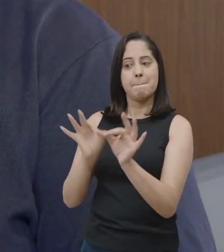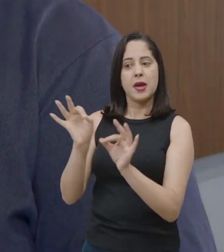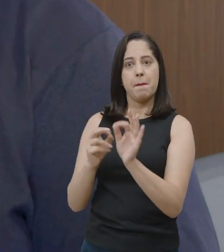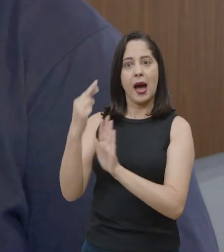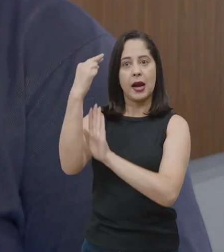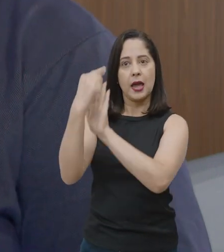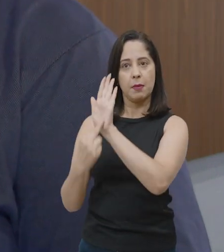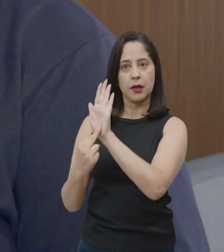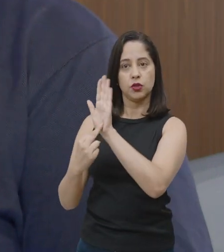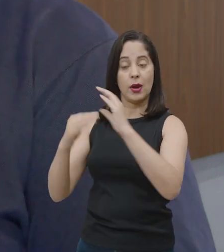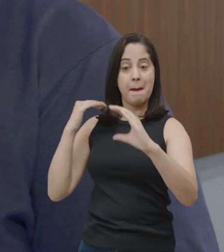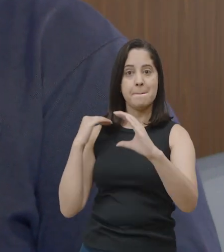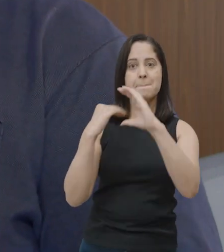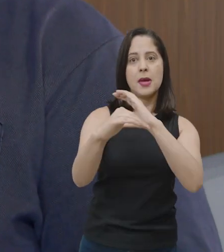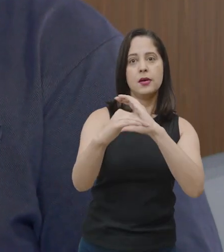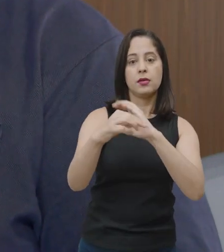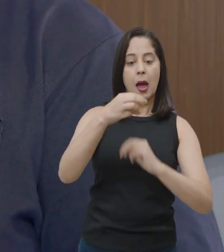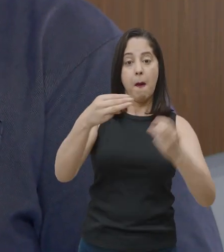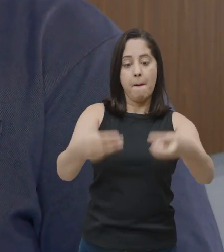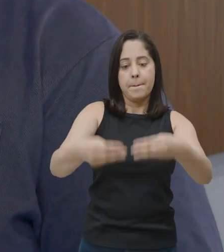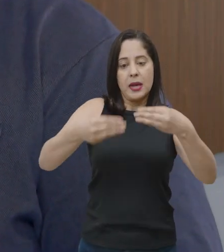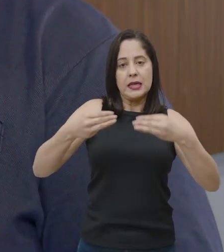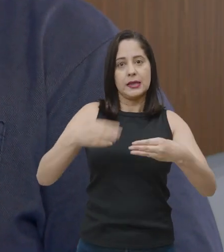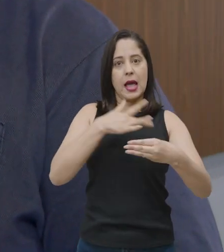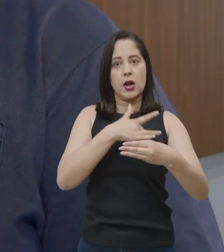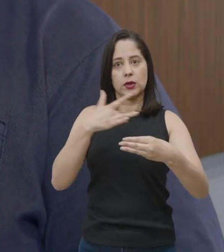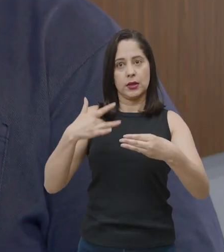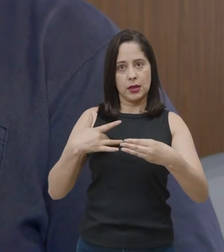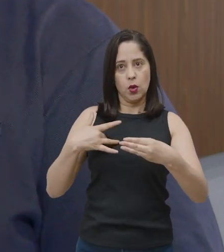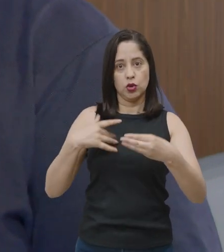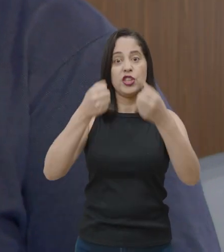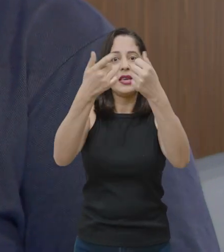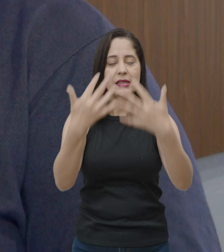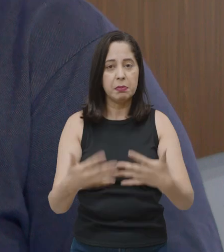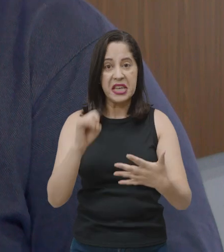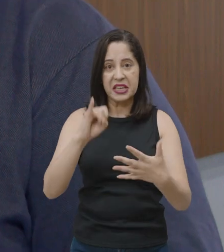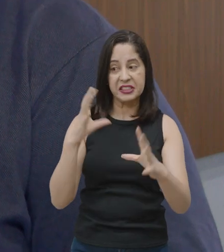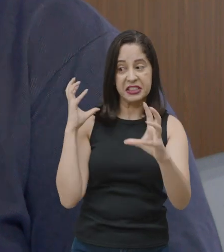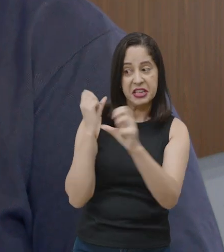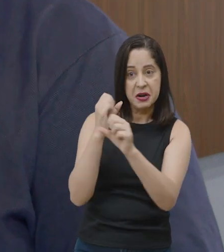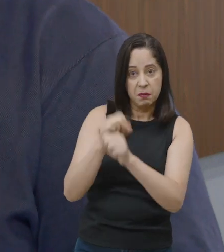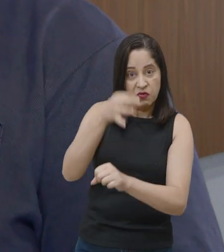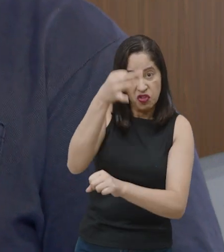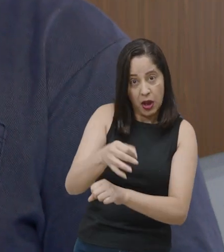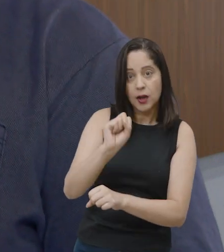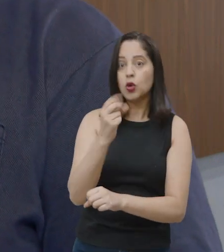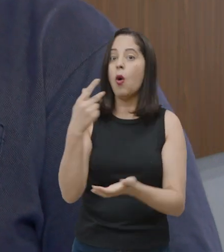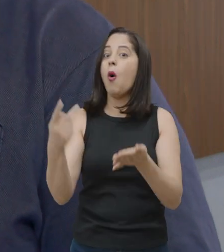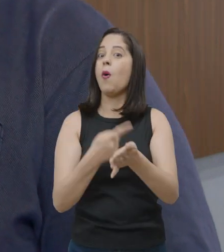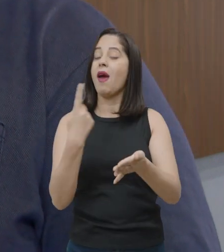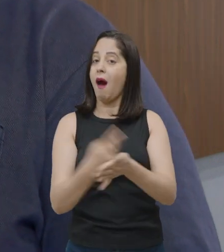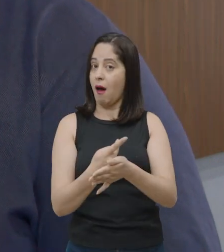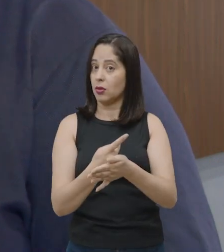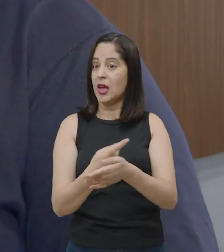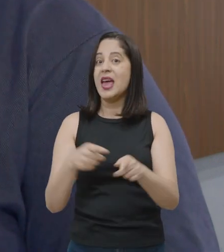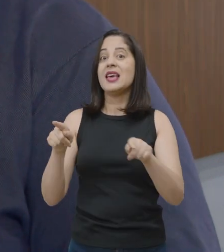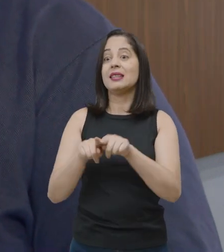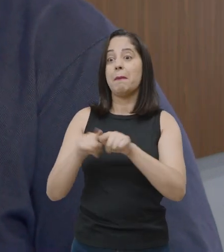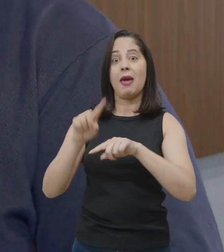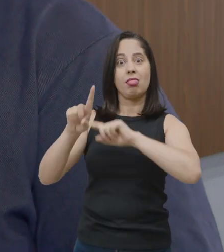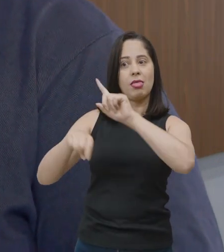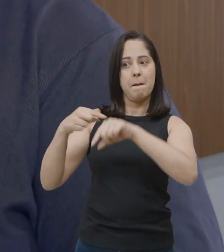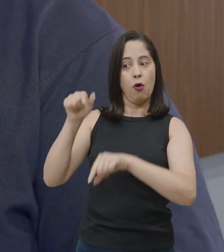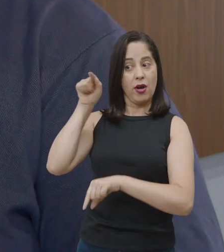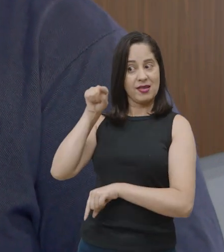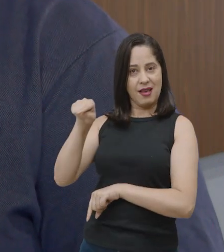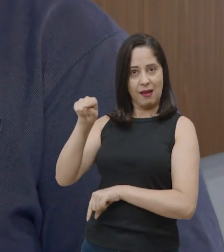um relatório para o Ministério da Saúde dizendo se essa conta foi aprovada ou não e responder também ao Tribunal de